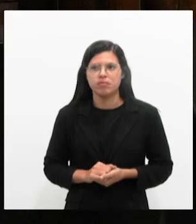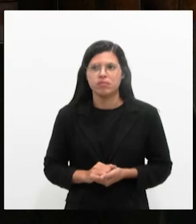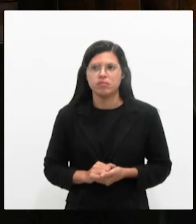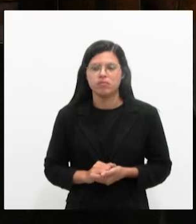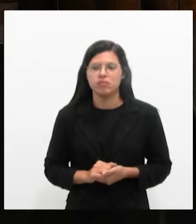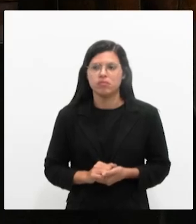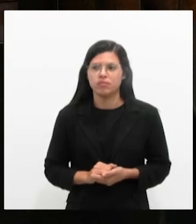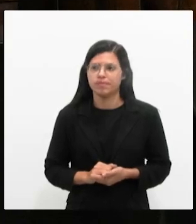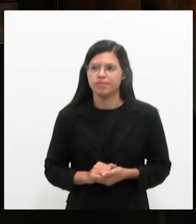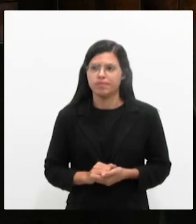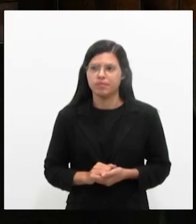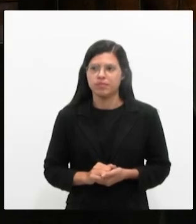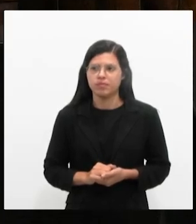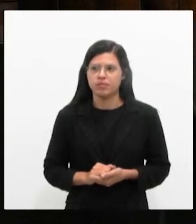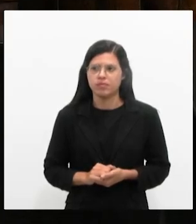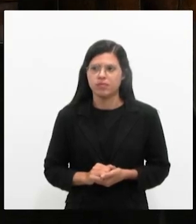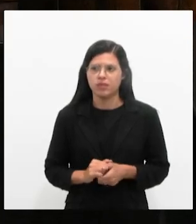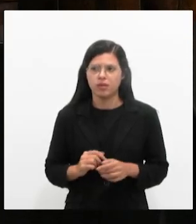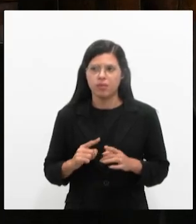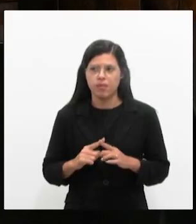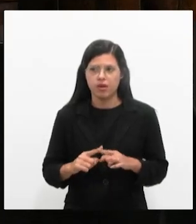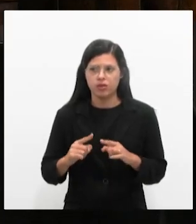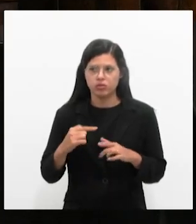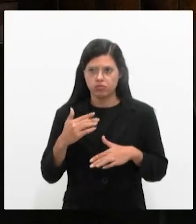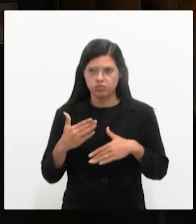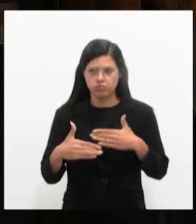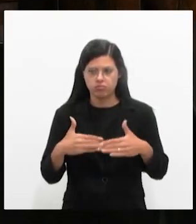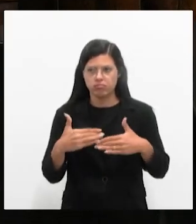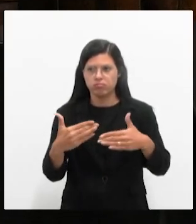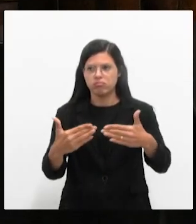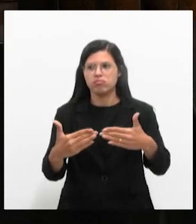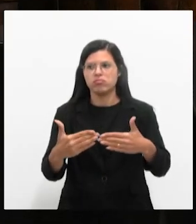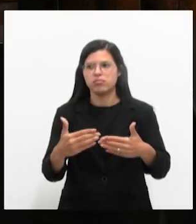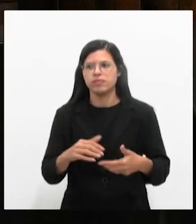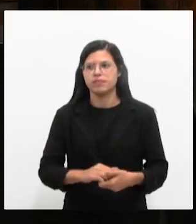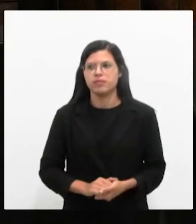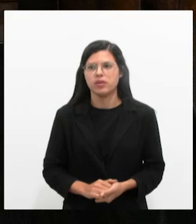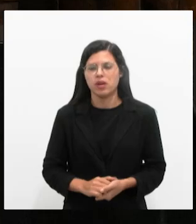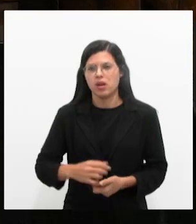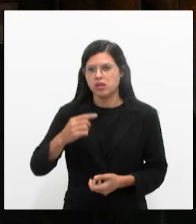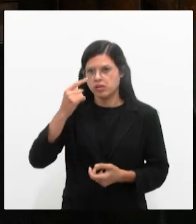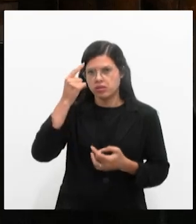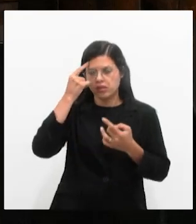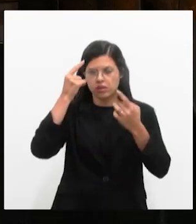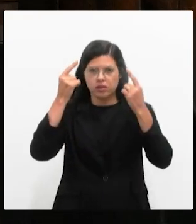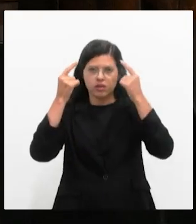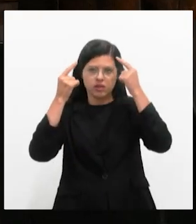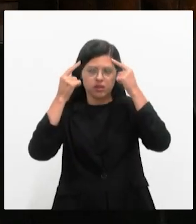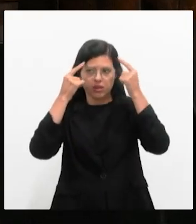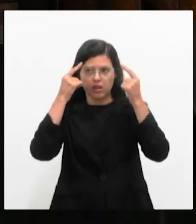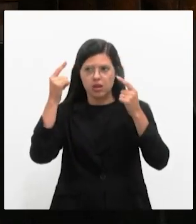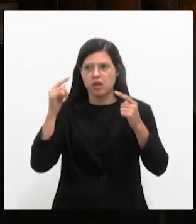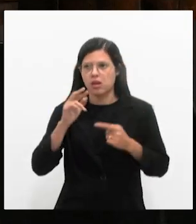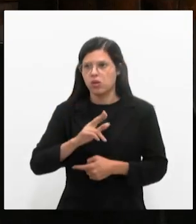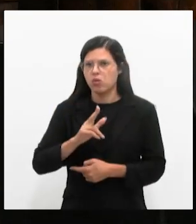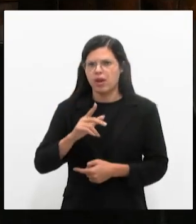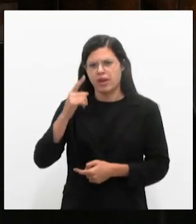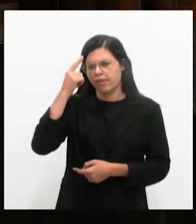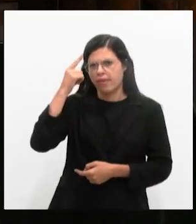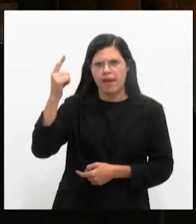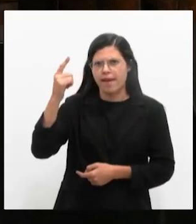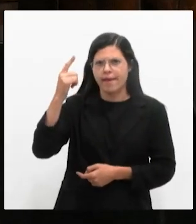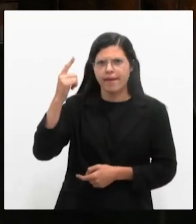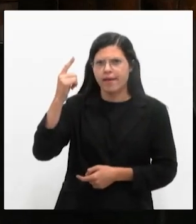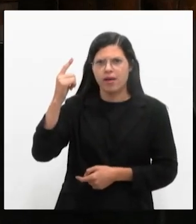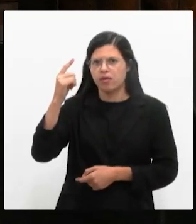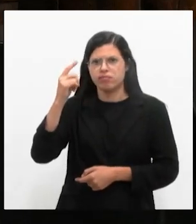Agora, o tempo vai passando e as ideias, não são ideias geniais, não.